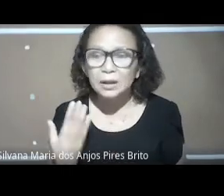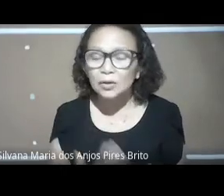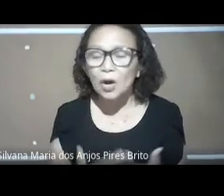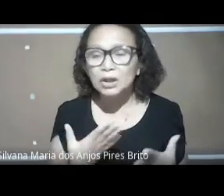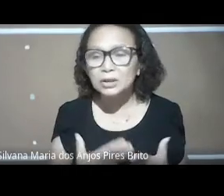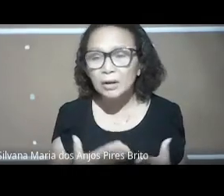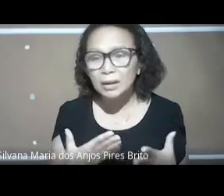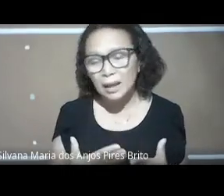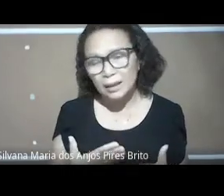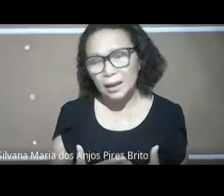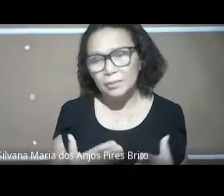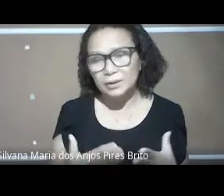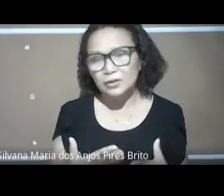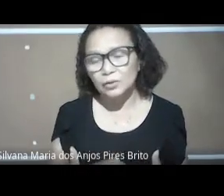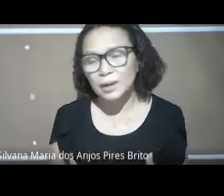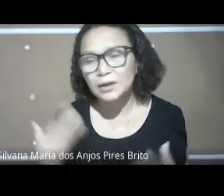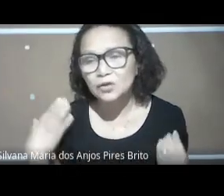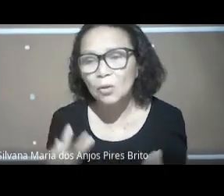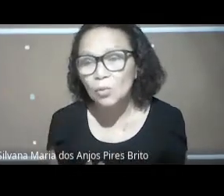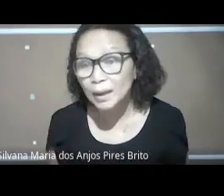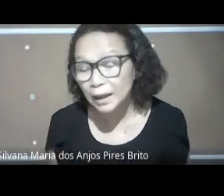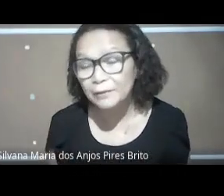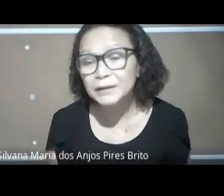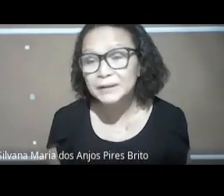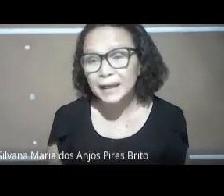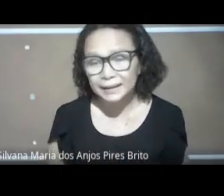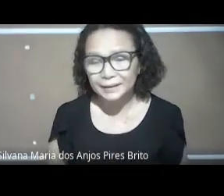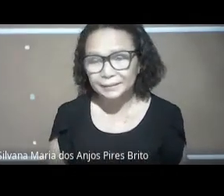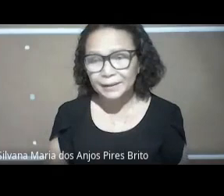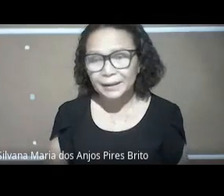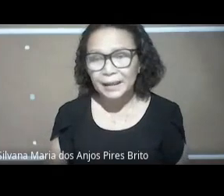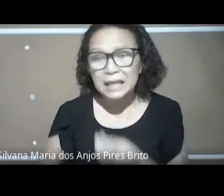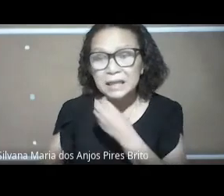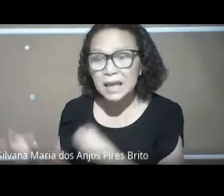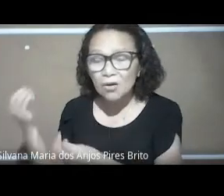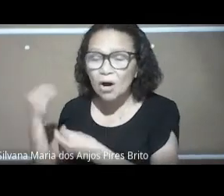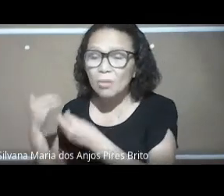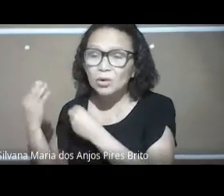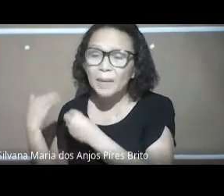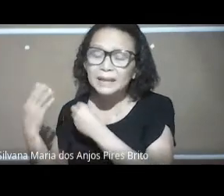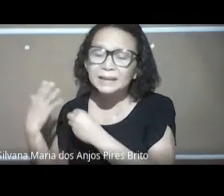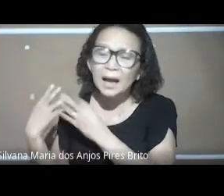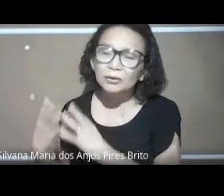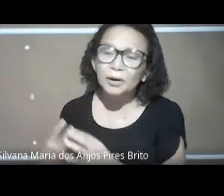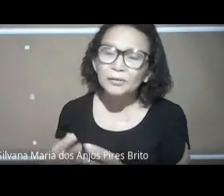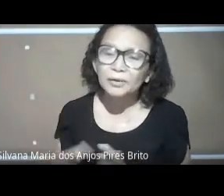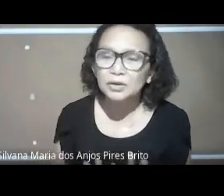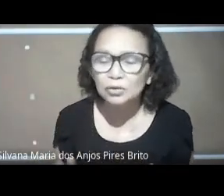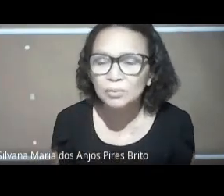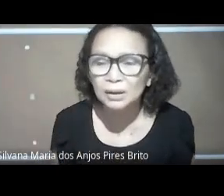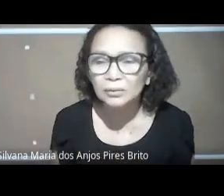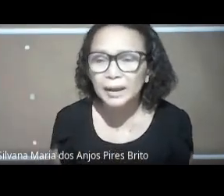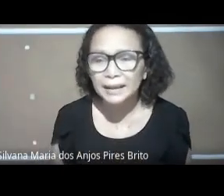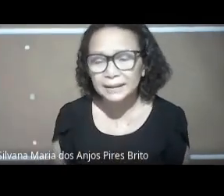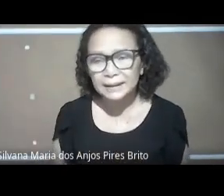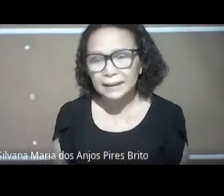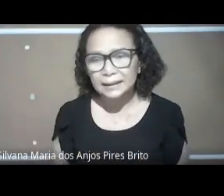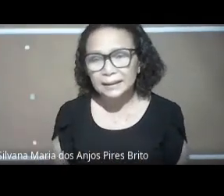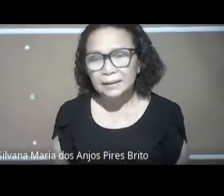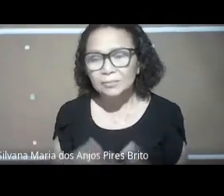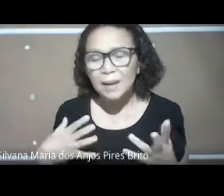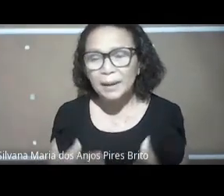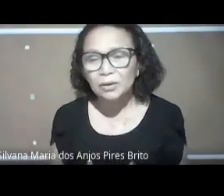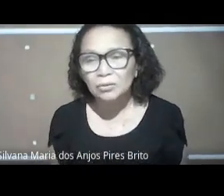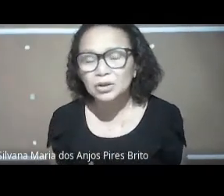socioantropológicos, nós não entendemos a surdez como uma deficiência, nem como no passado foi visto uma